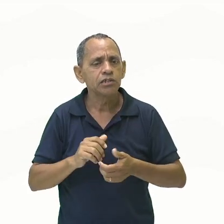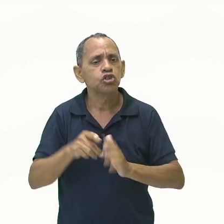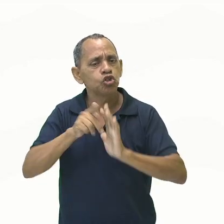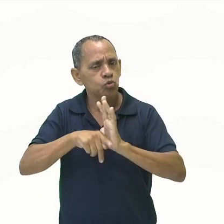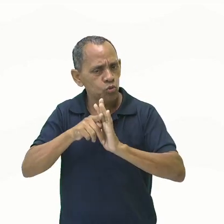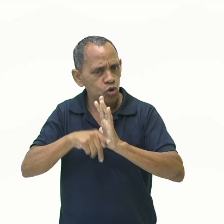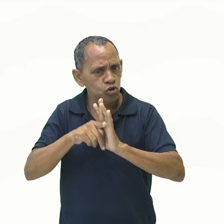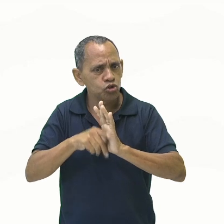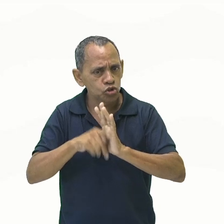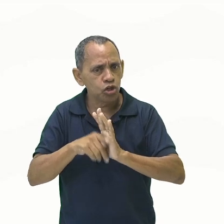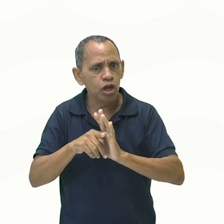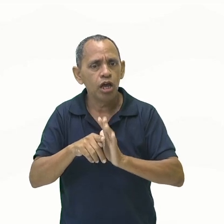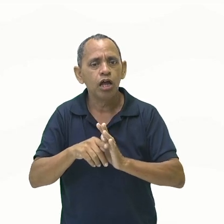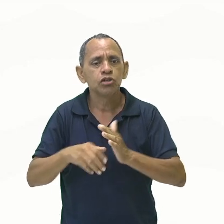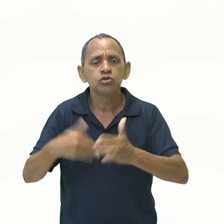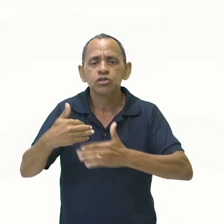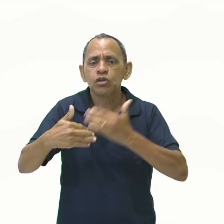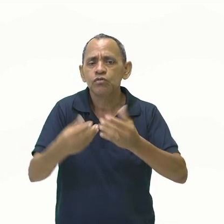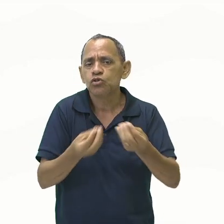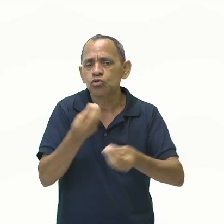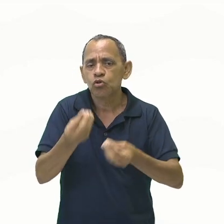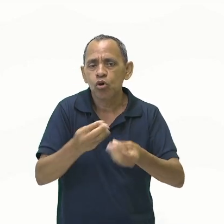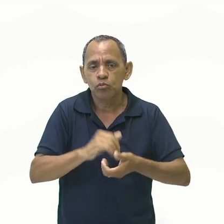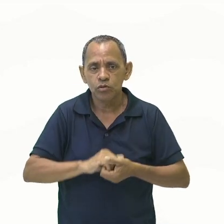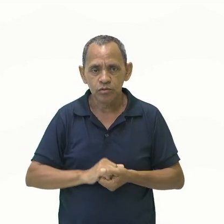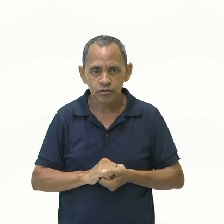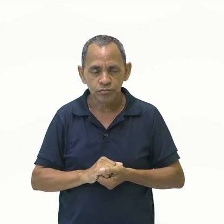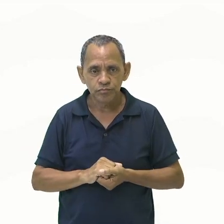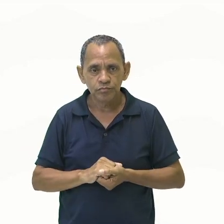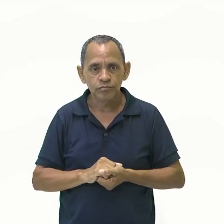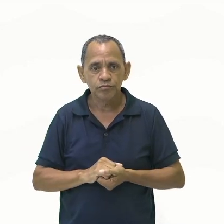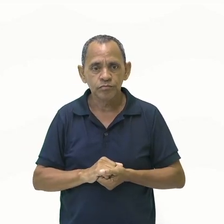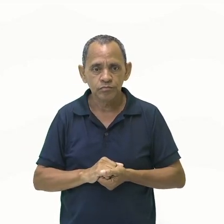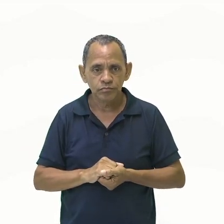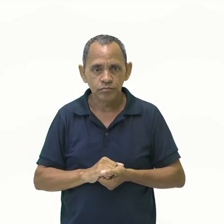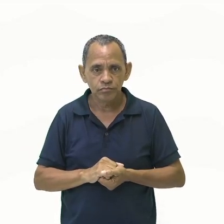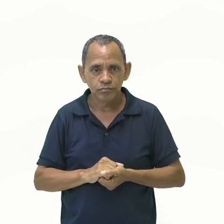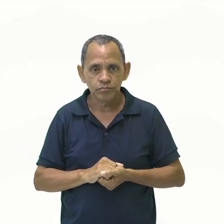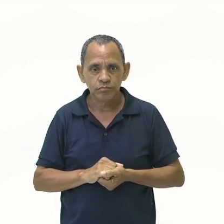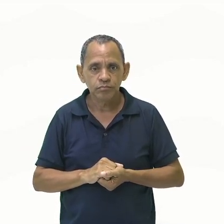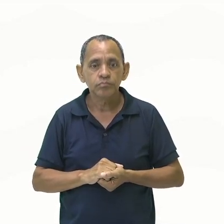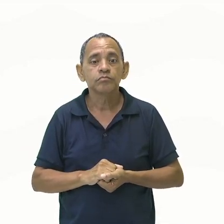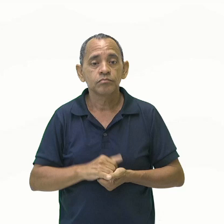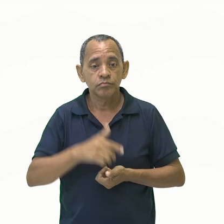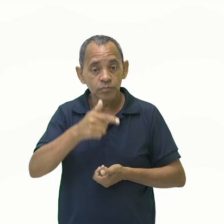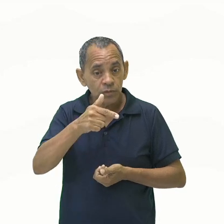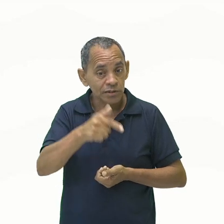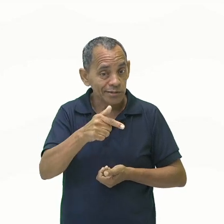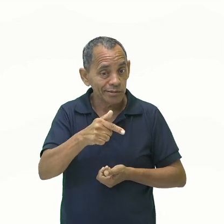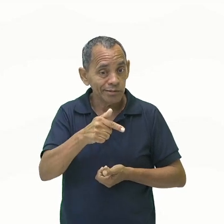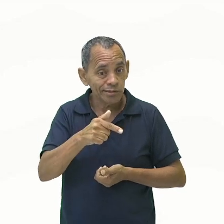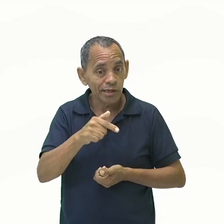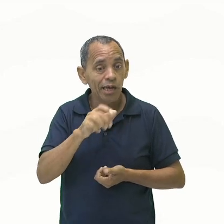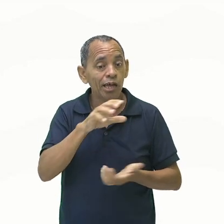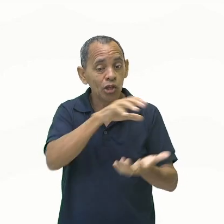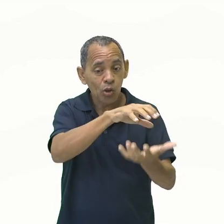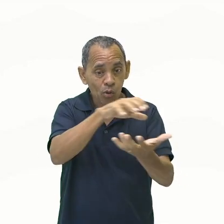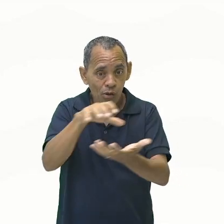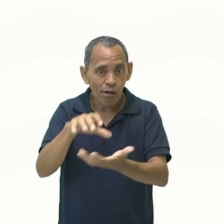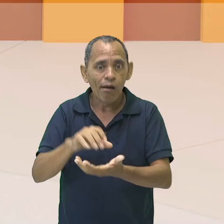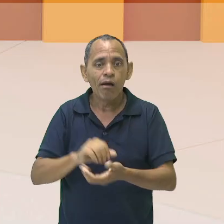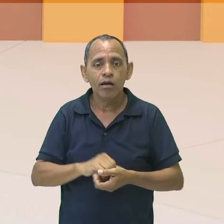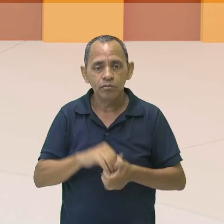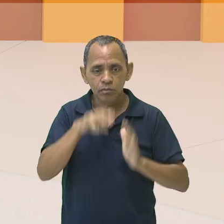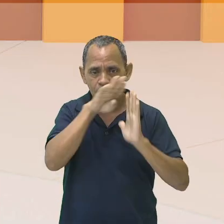programas do PNUMA são desenvolvidos, tá? São 7 grandes áreas e eu vou apresentar para vocês cada uma dessas